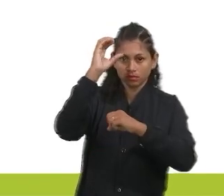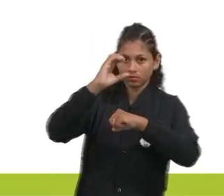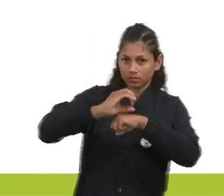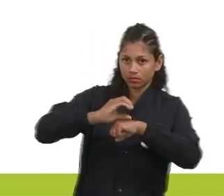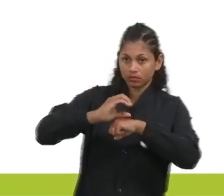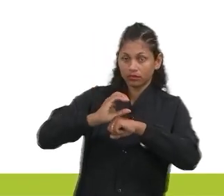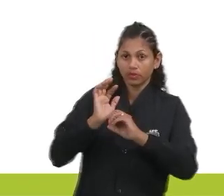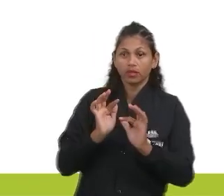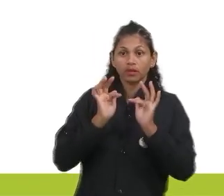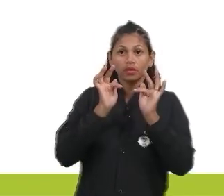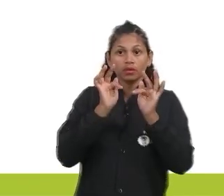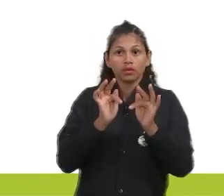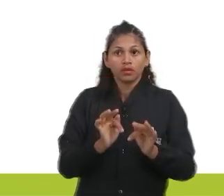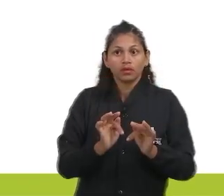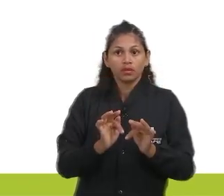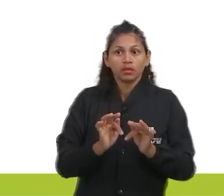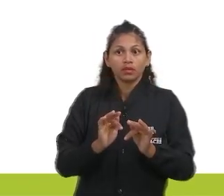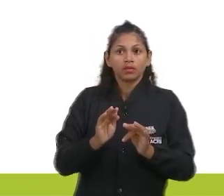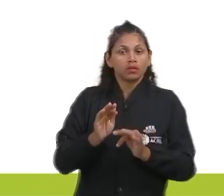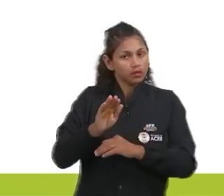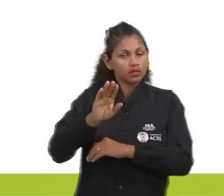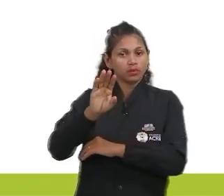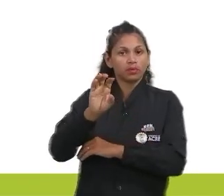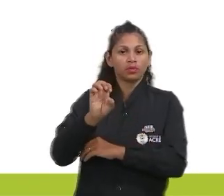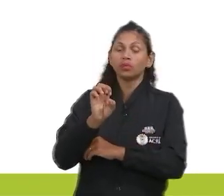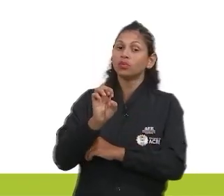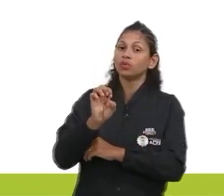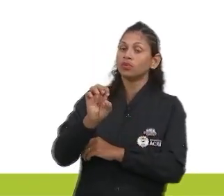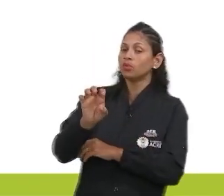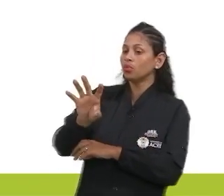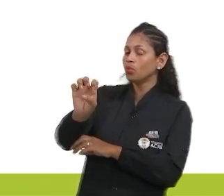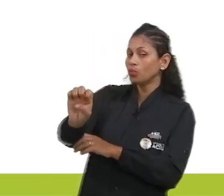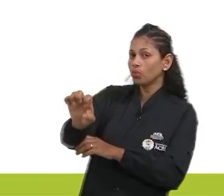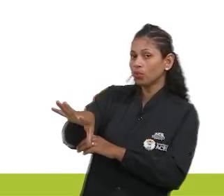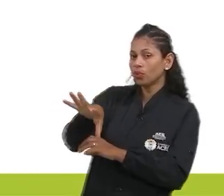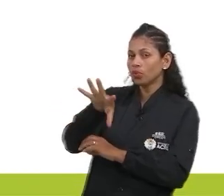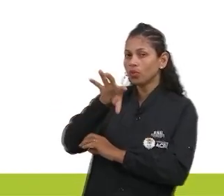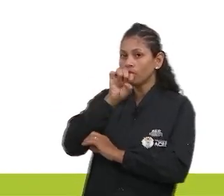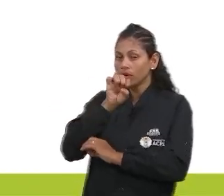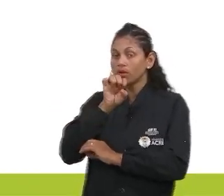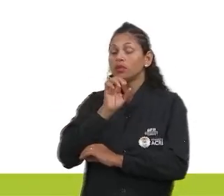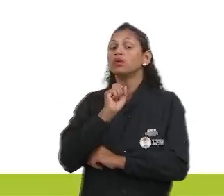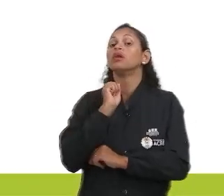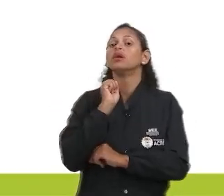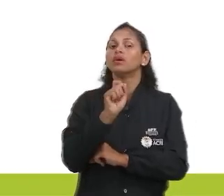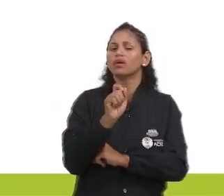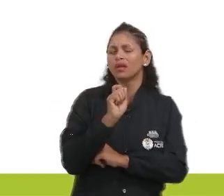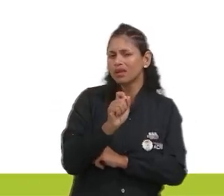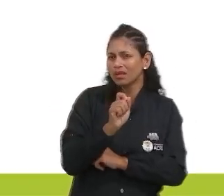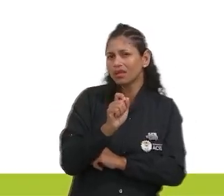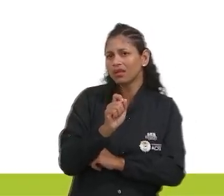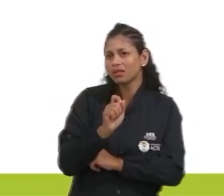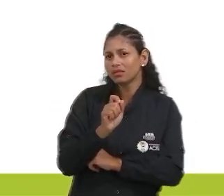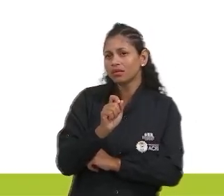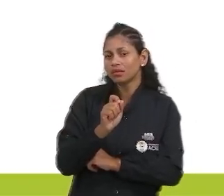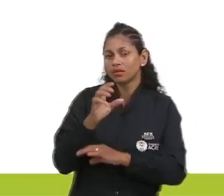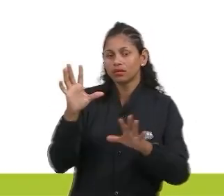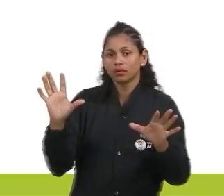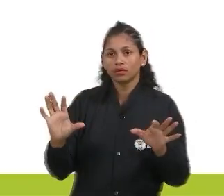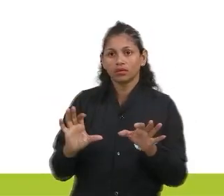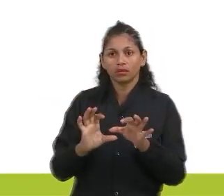E por fim, ésteres. Ésteres é uma carbonila ligada a